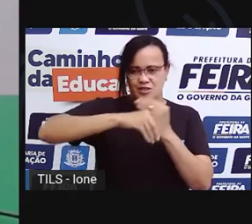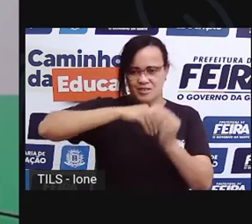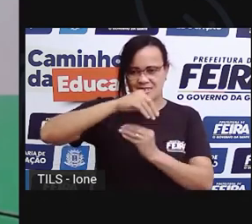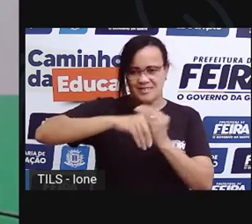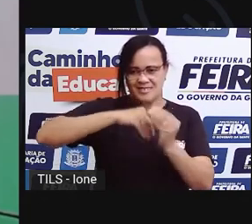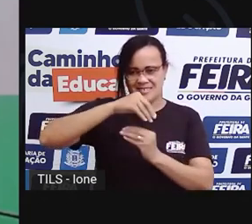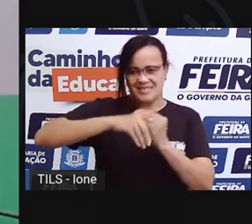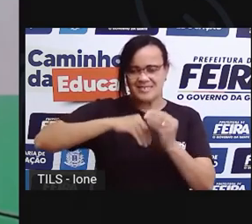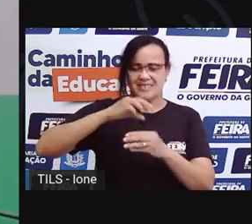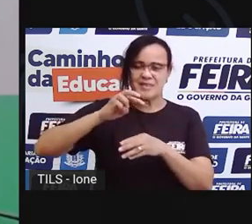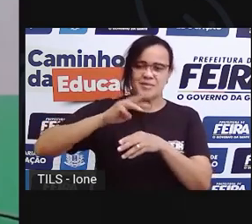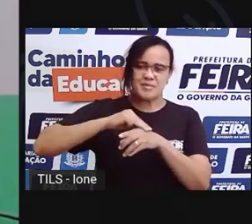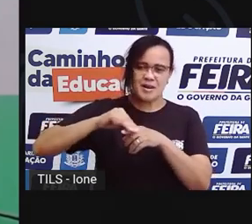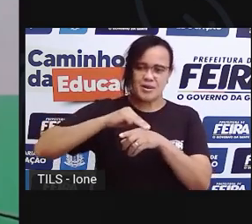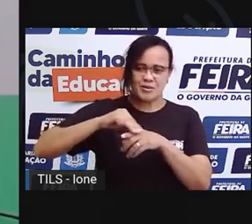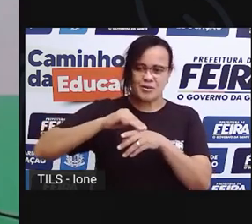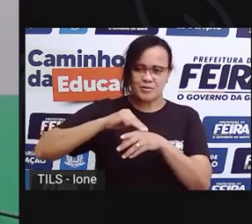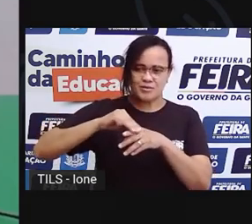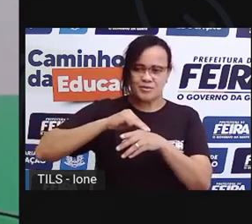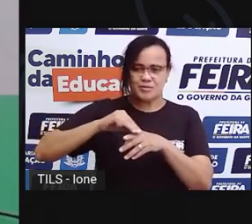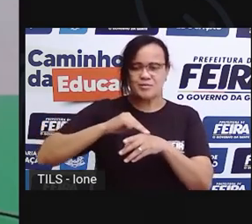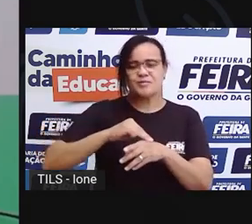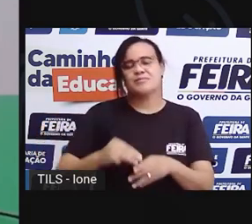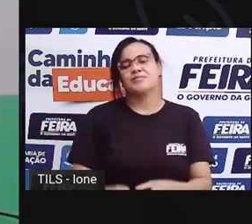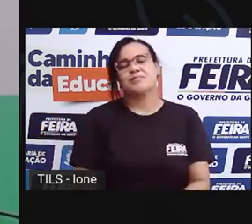Vamos fazer.